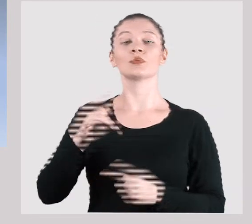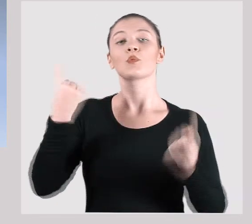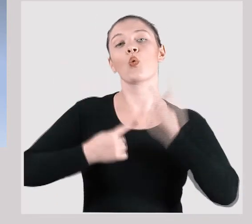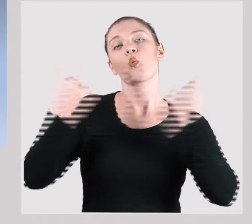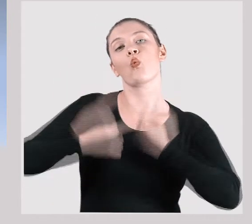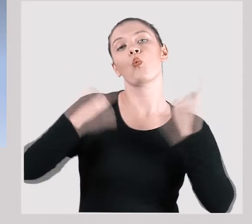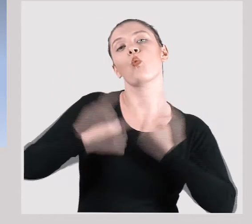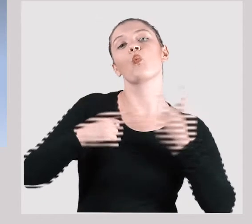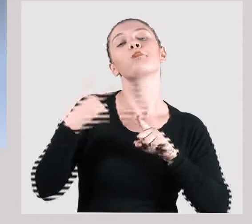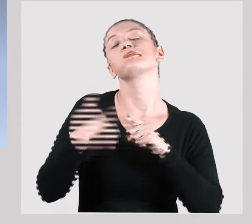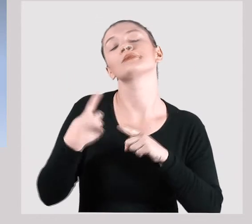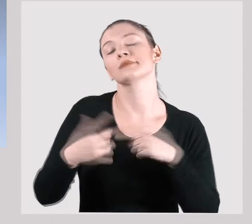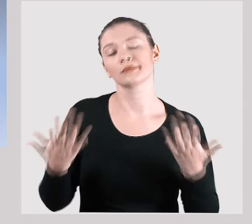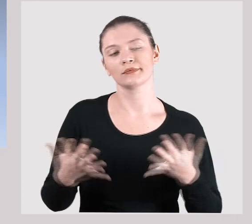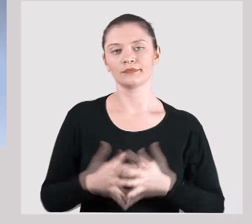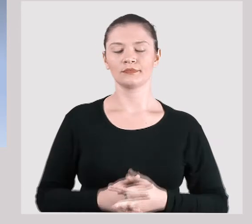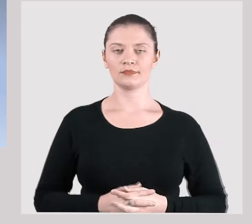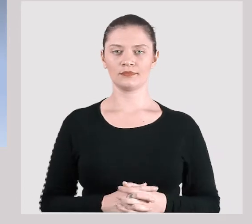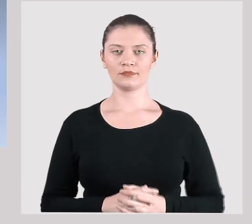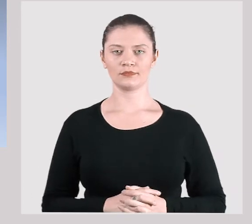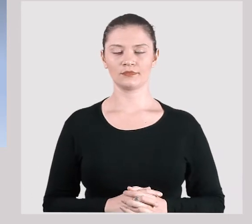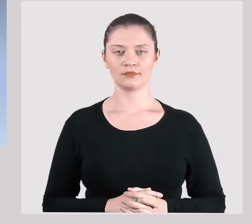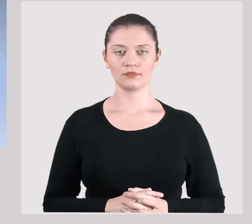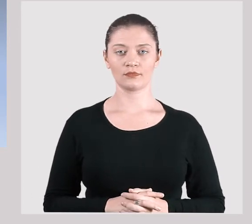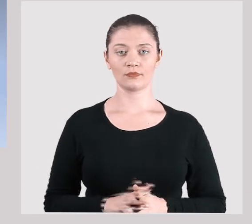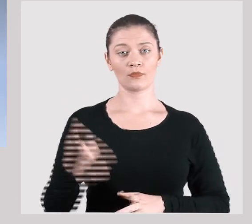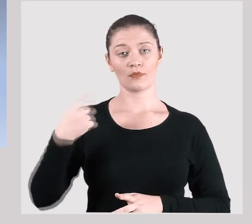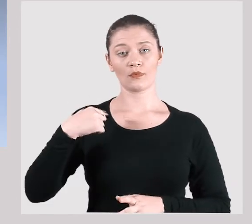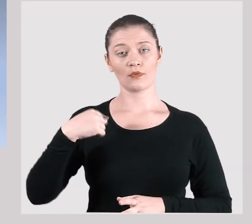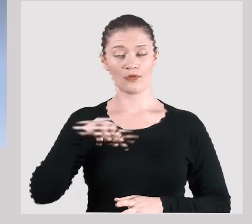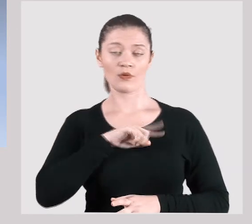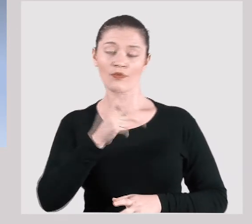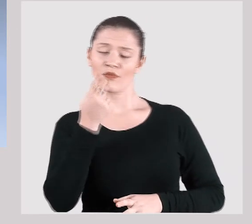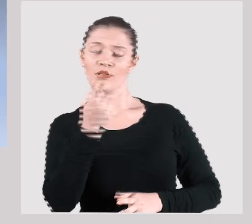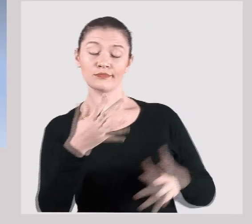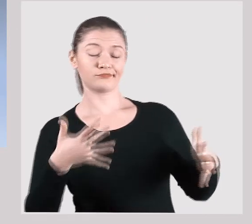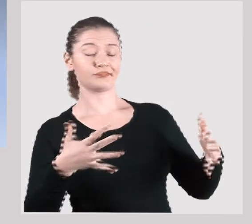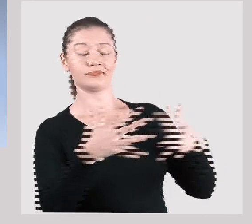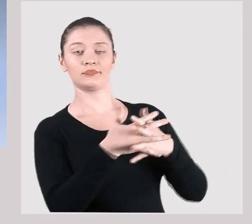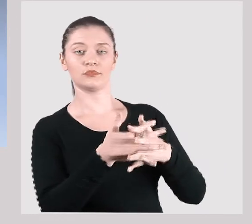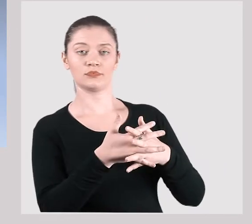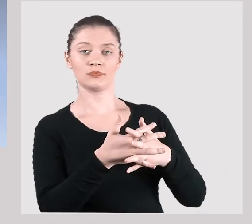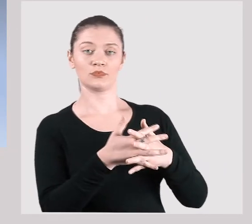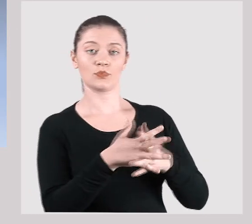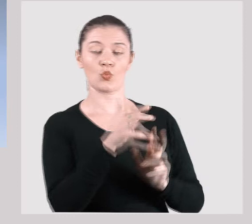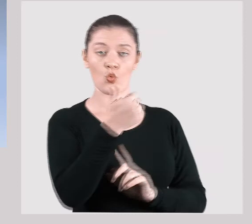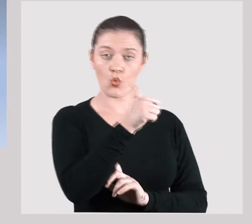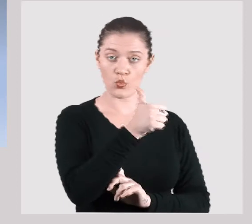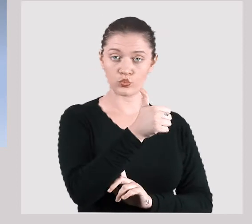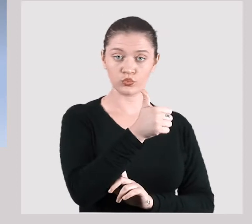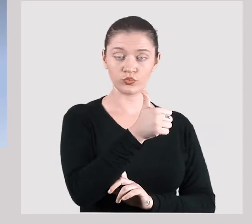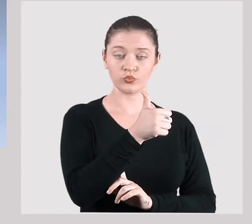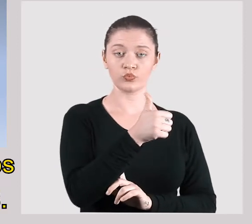que pode ter. Aqui já foi falado, então, os conflitos, né, entre DSM-5 e ICD-11 em